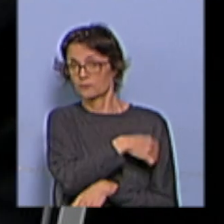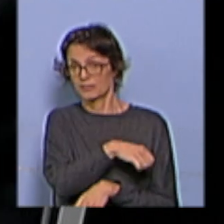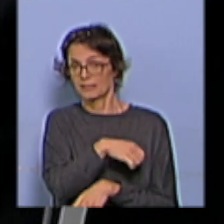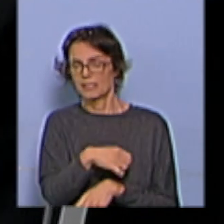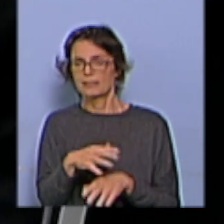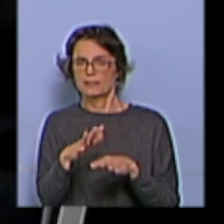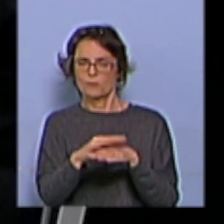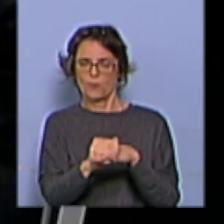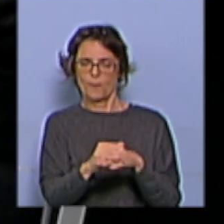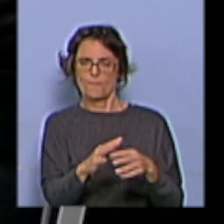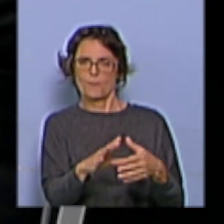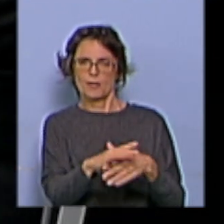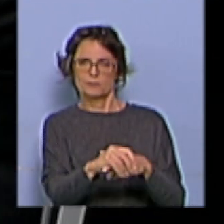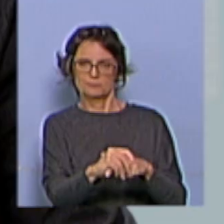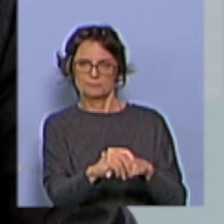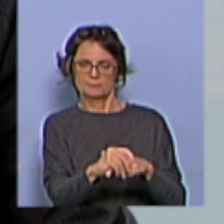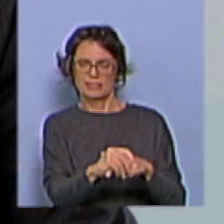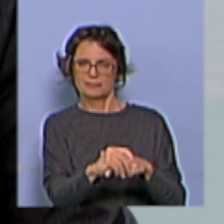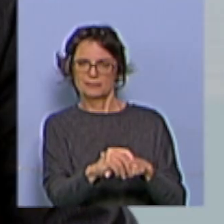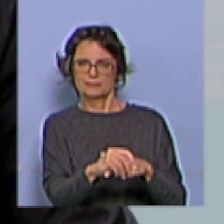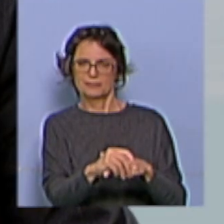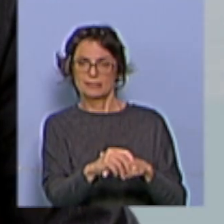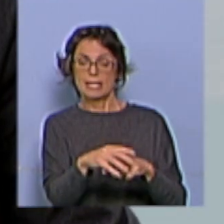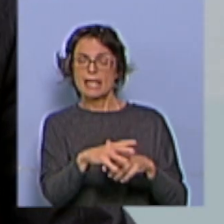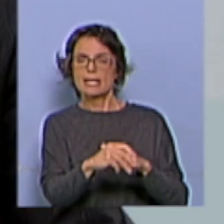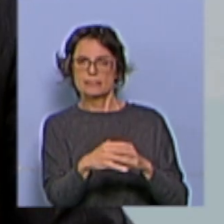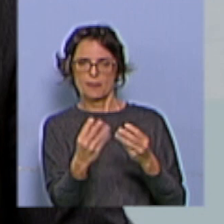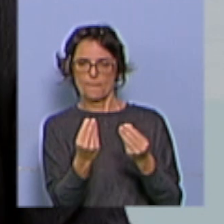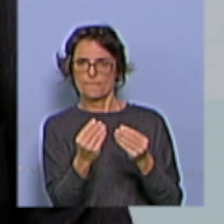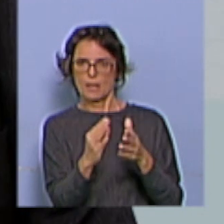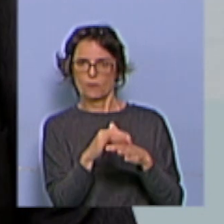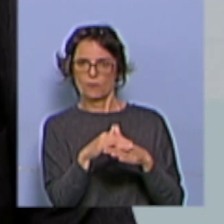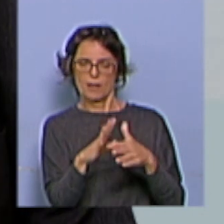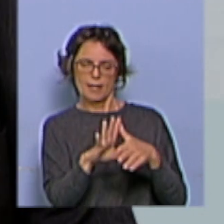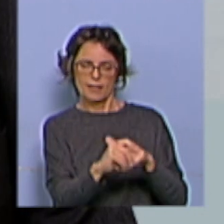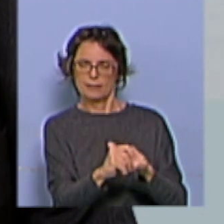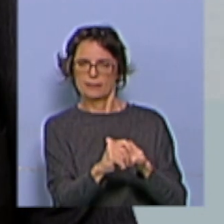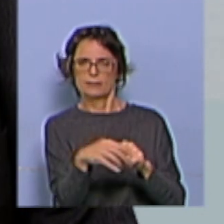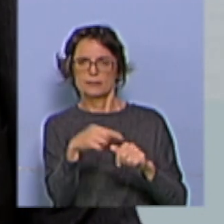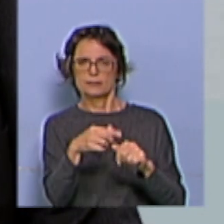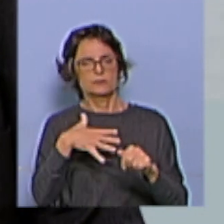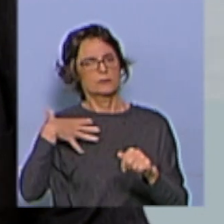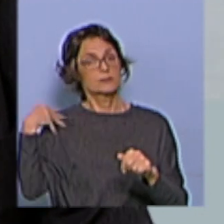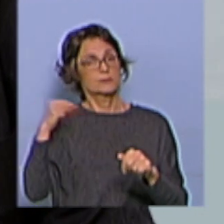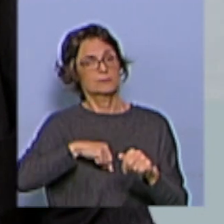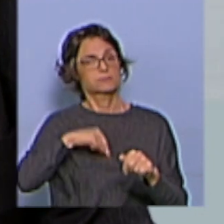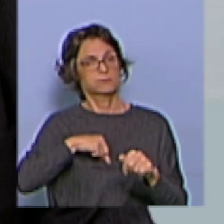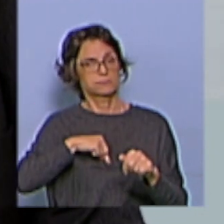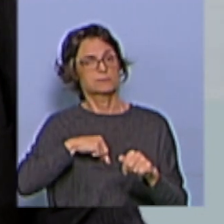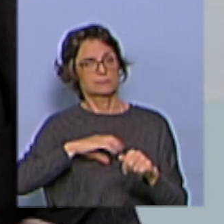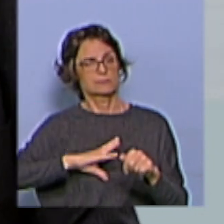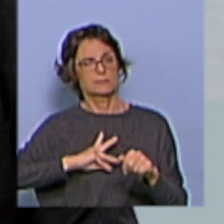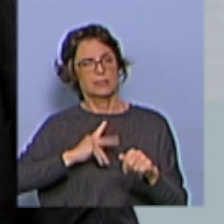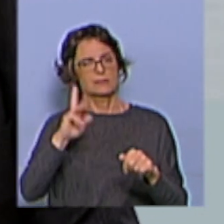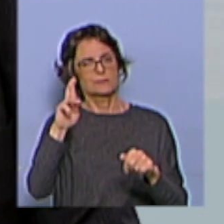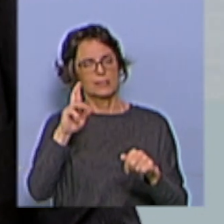emocional, mas o agarrar na mão não é só emocional, é também de natureza espiritual, da compaixão e da esperança. Tu não